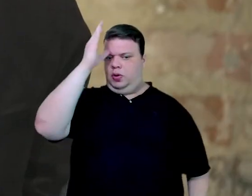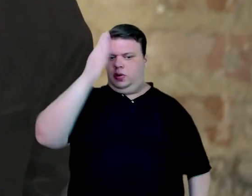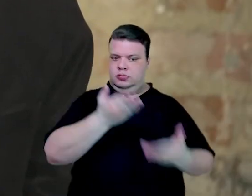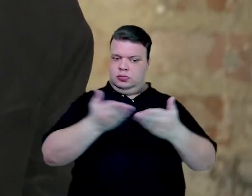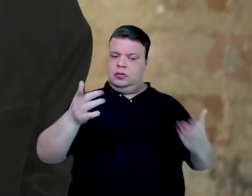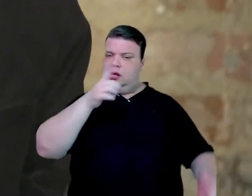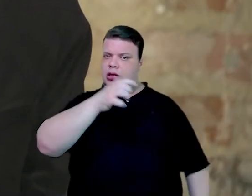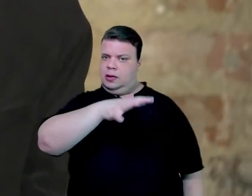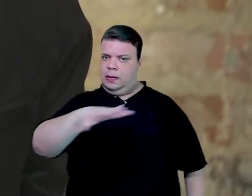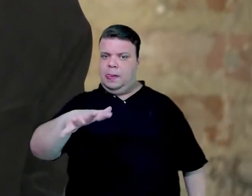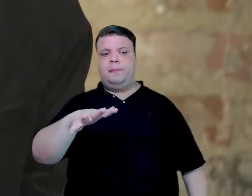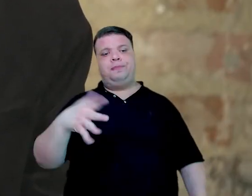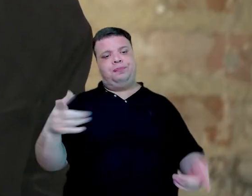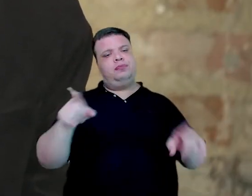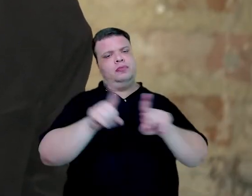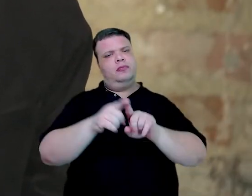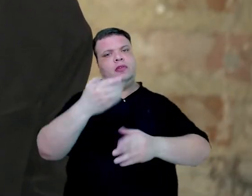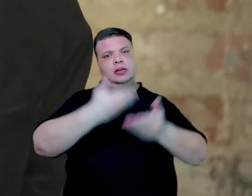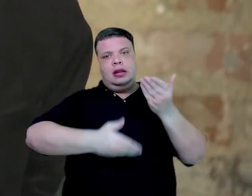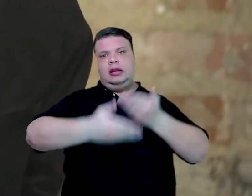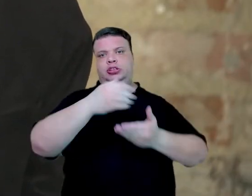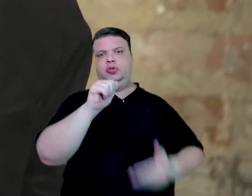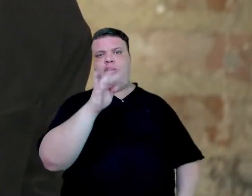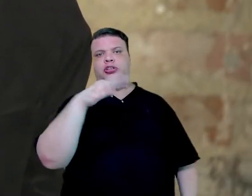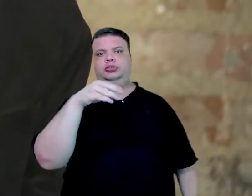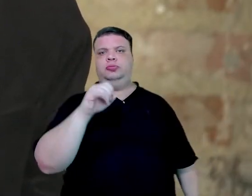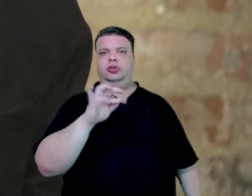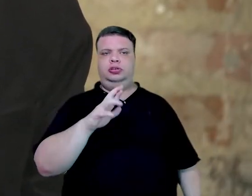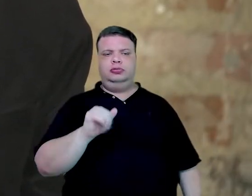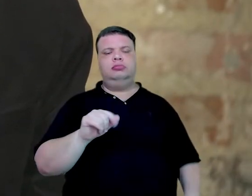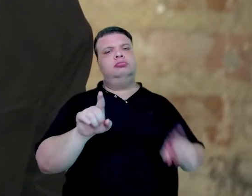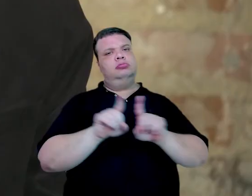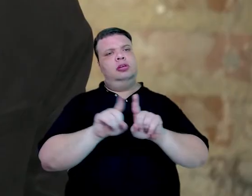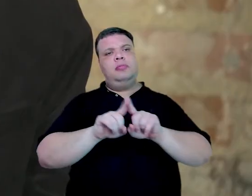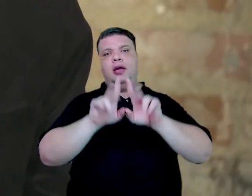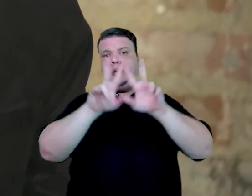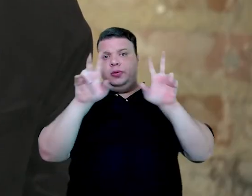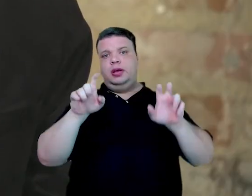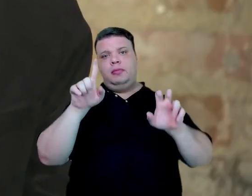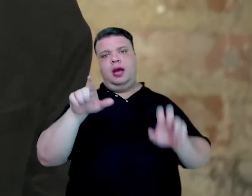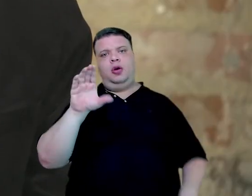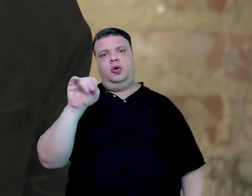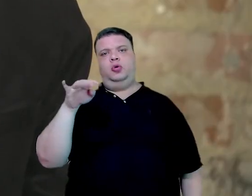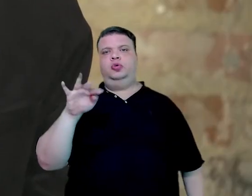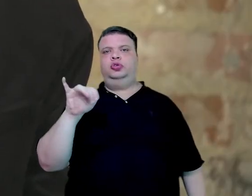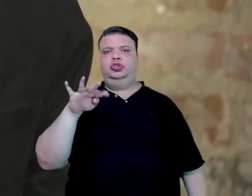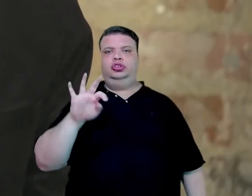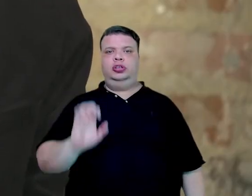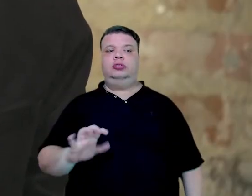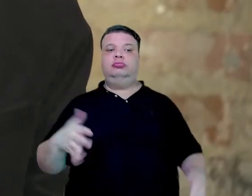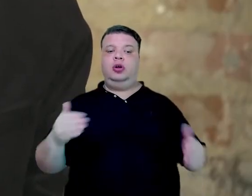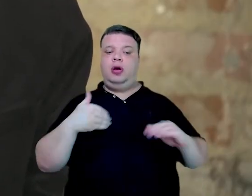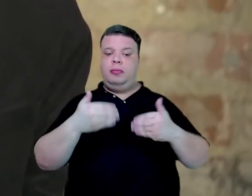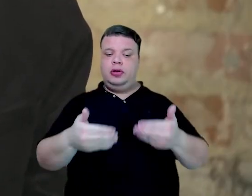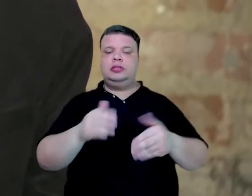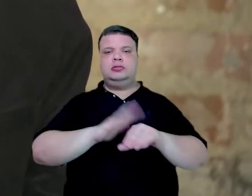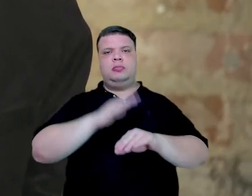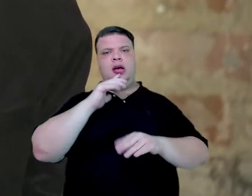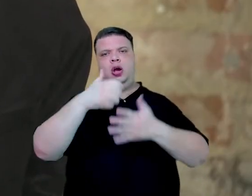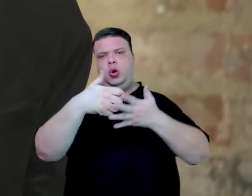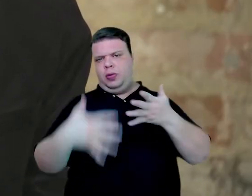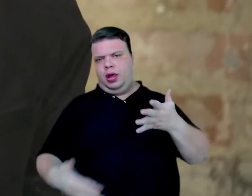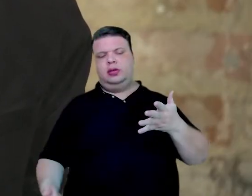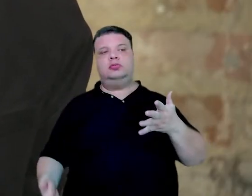com a questão do continente. Então, são processos cada vez complexos, mas cada vez mais nós